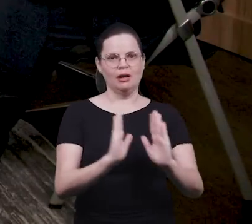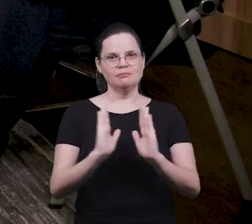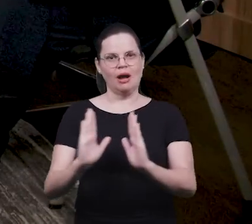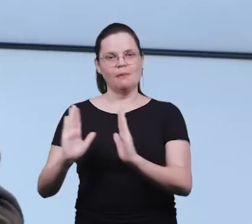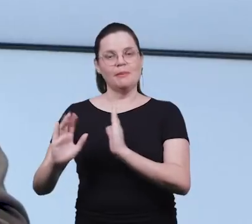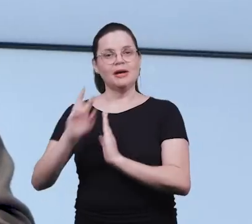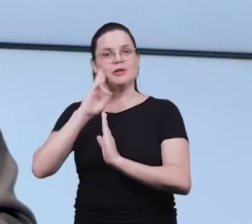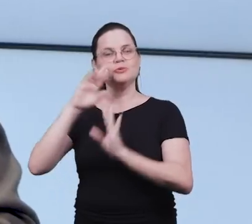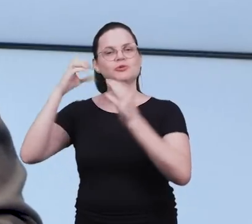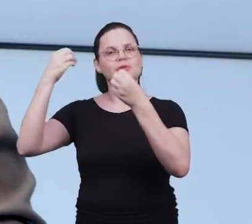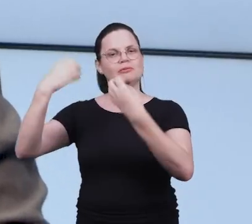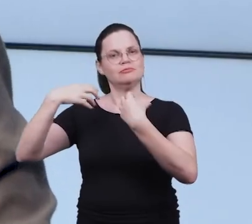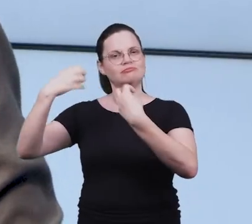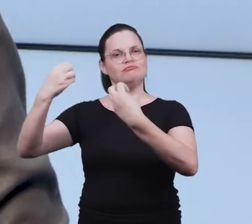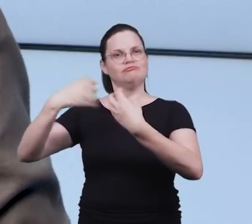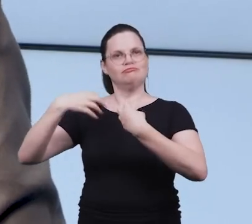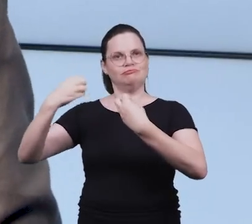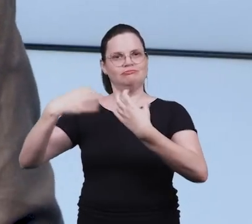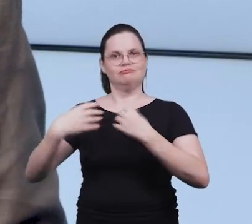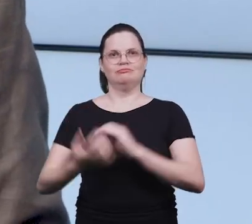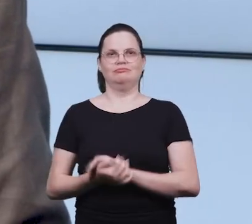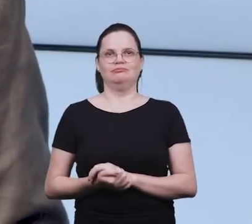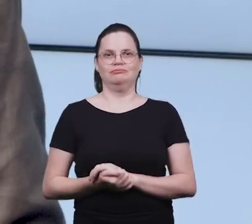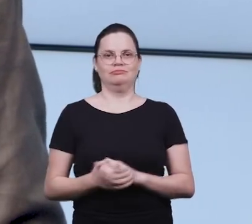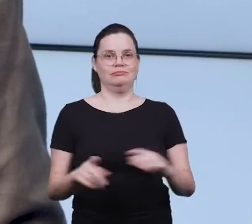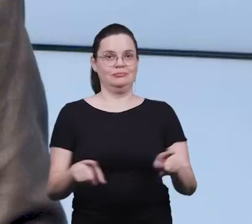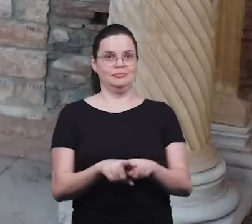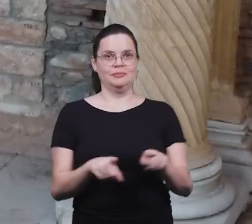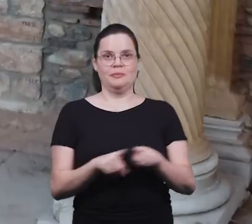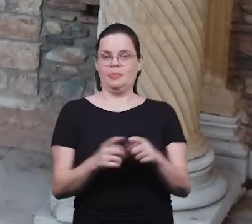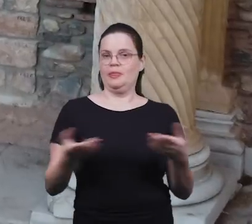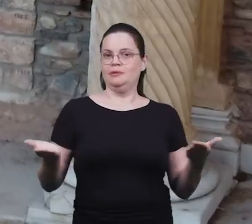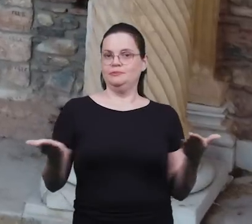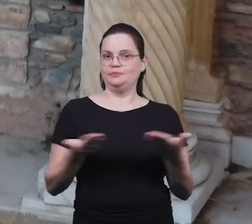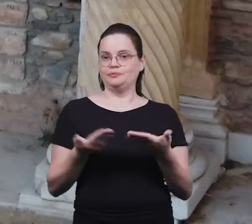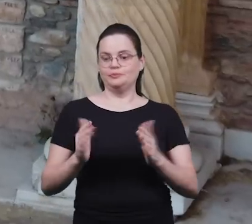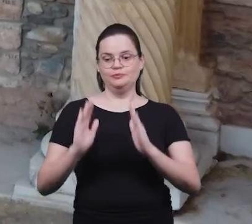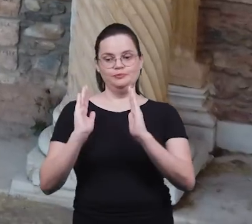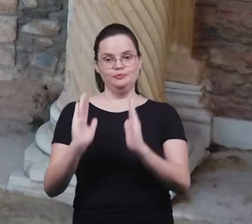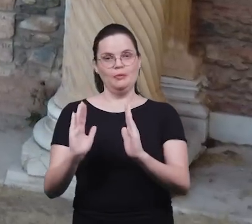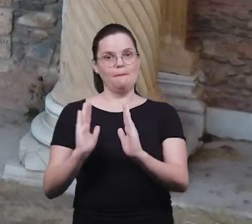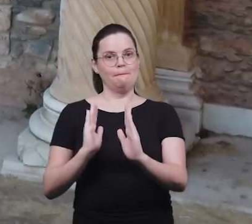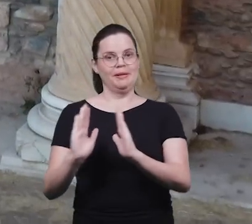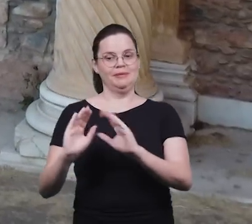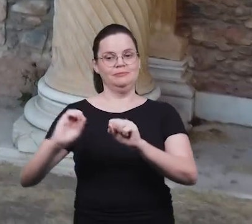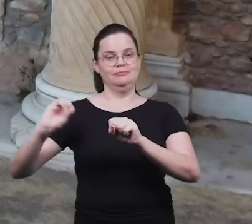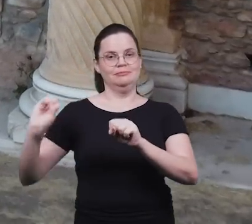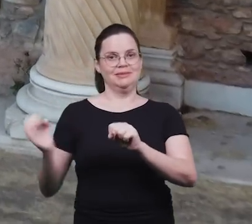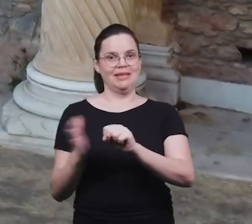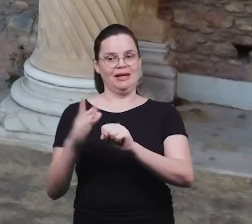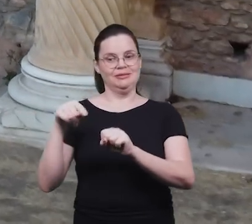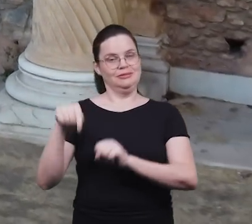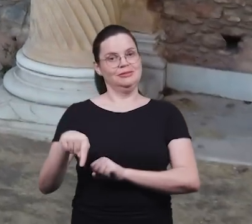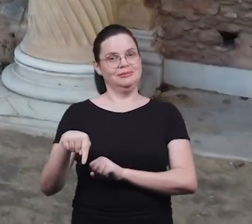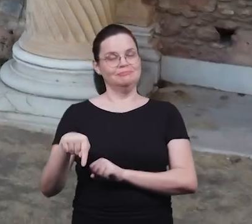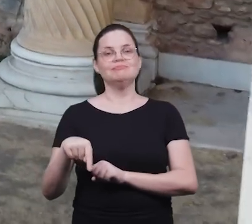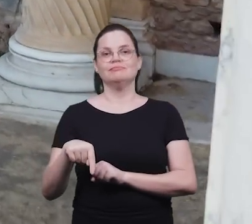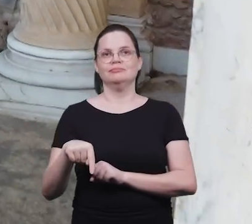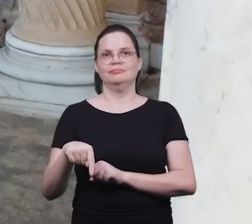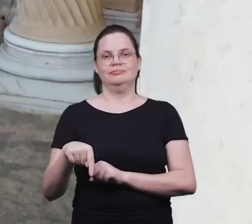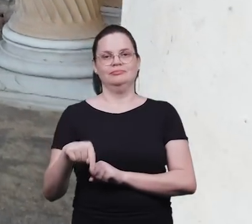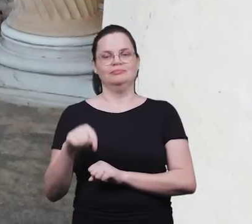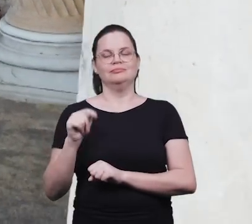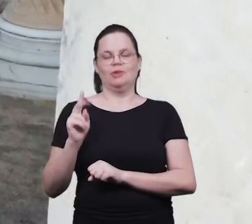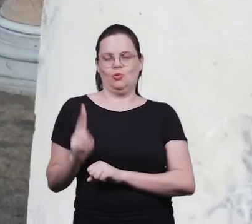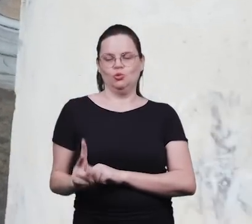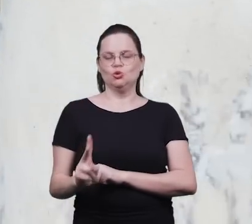cartas. E hoje nós estamos na carta à igreja de Sardes, ainda estamos acompanhando a carta à igreja de Sardes, né, que é